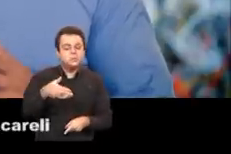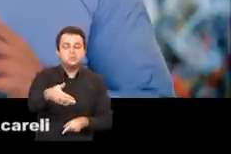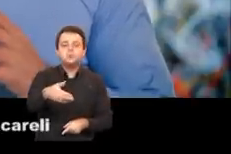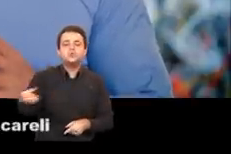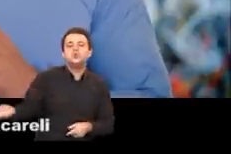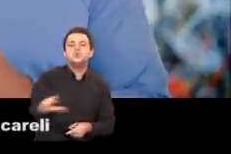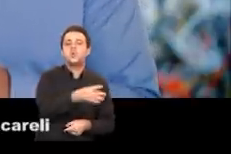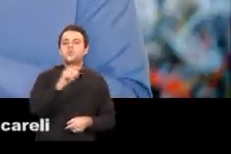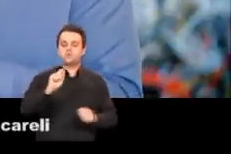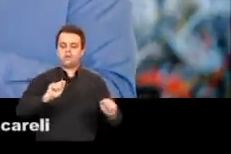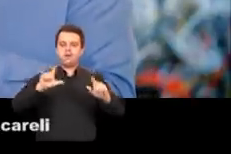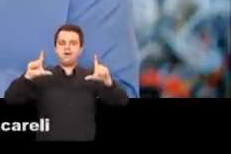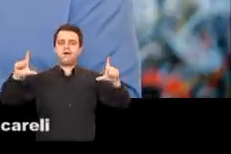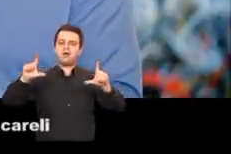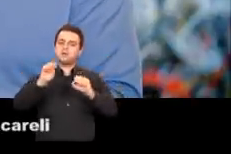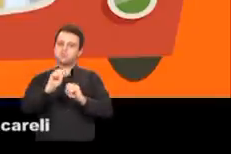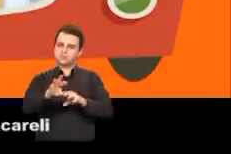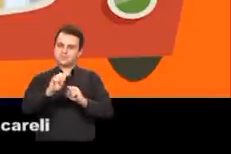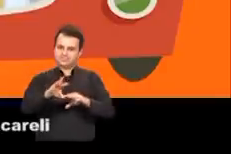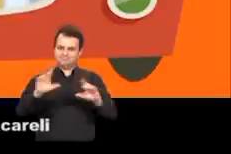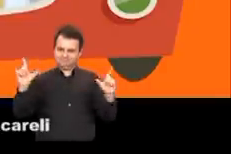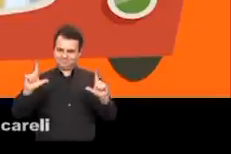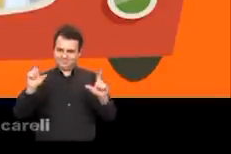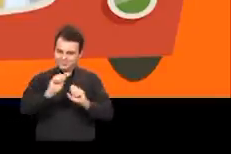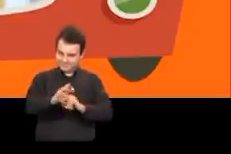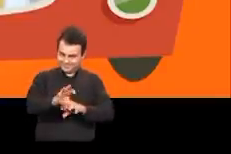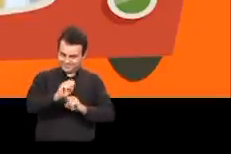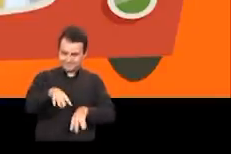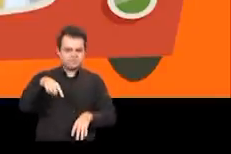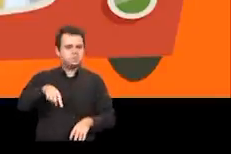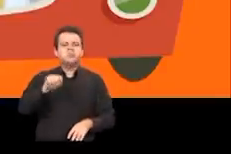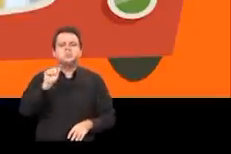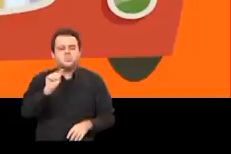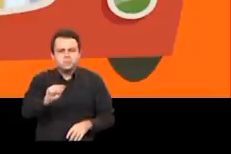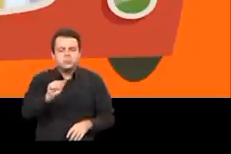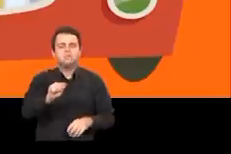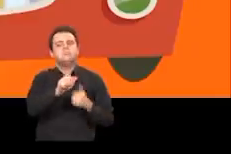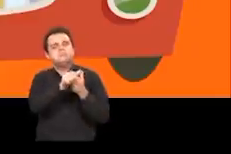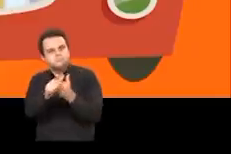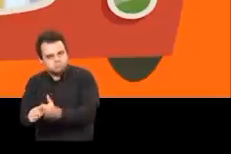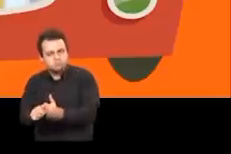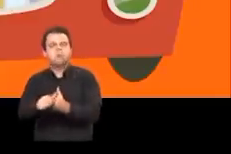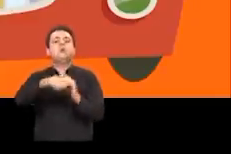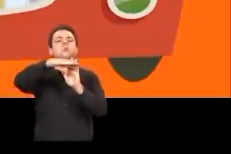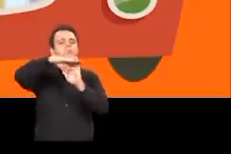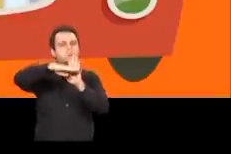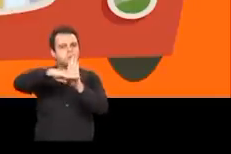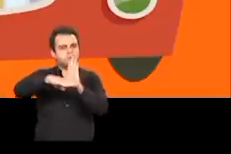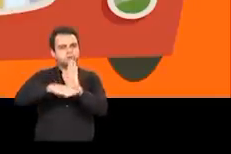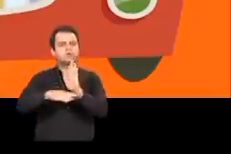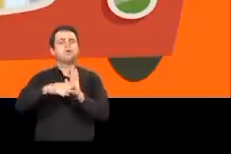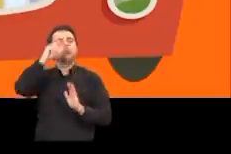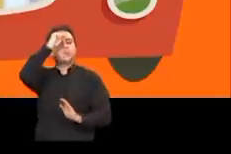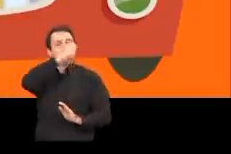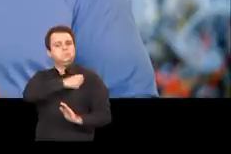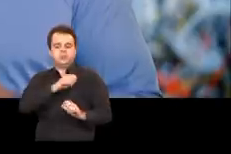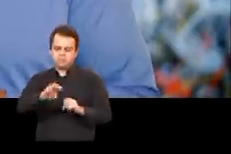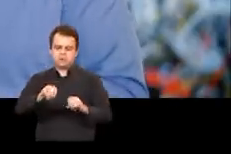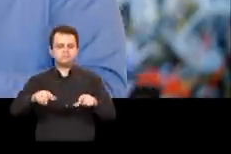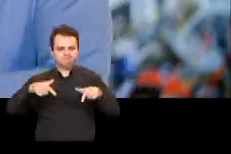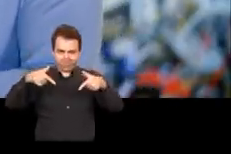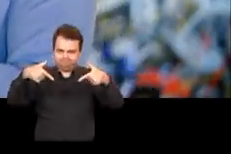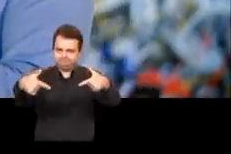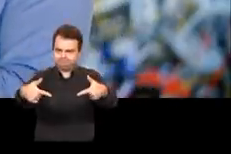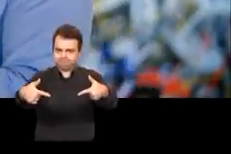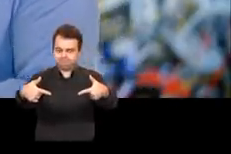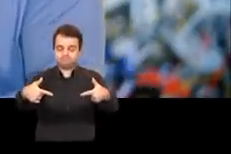programa Educação na TV. Esta é mais uma frente do programa Rio Preto Educação. Então,